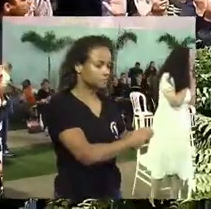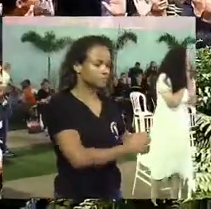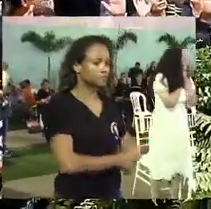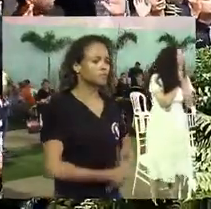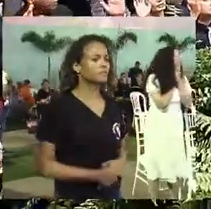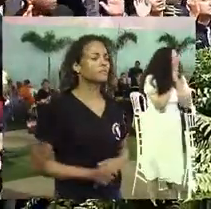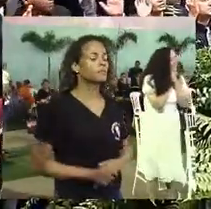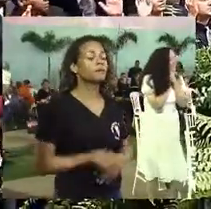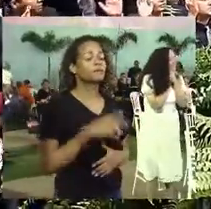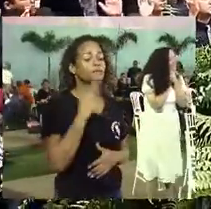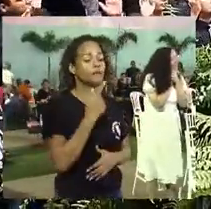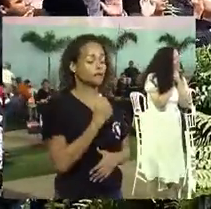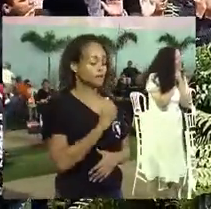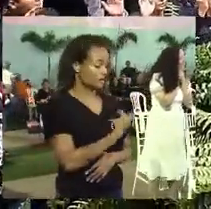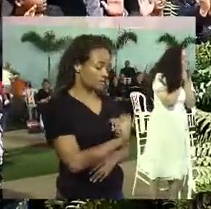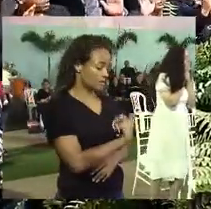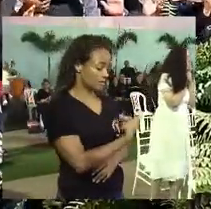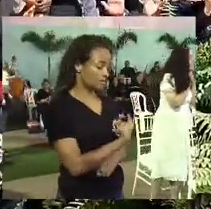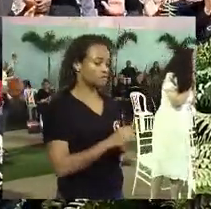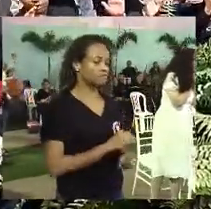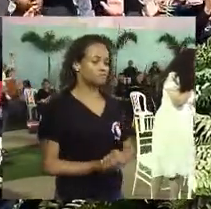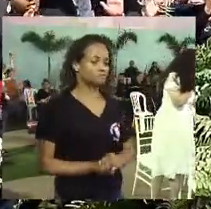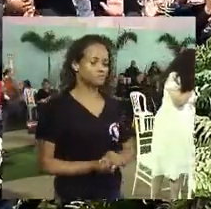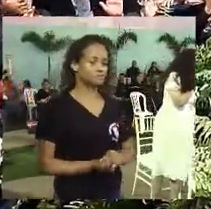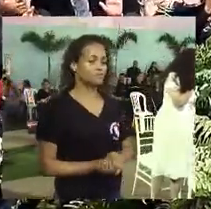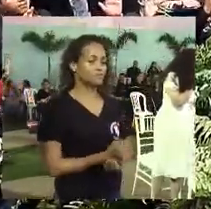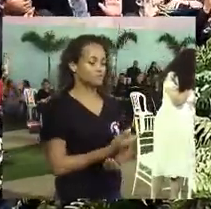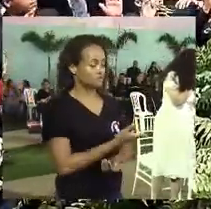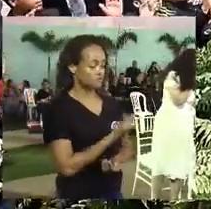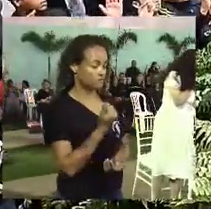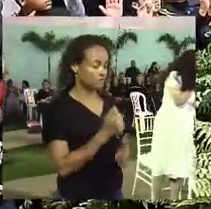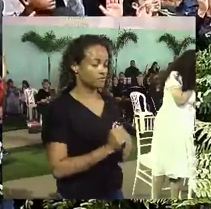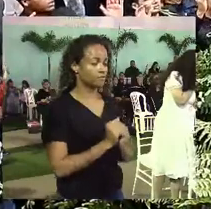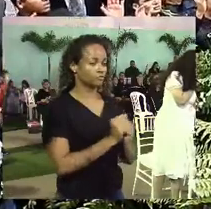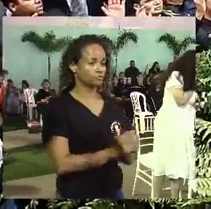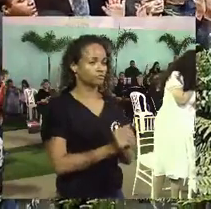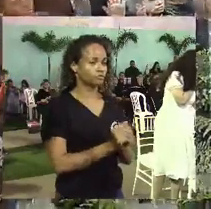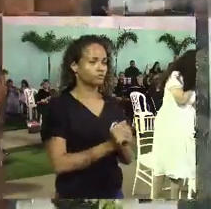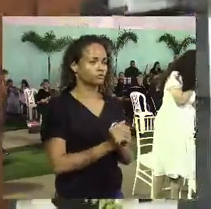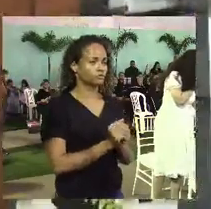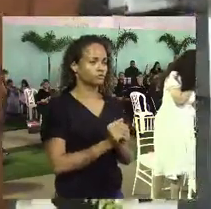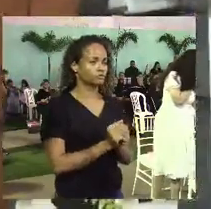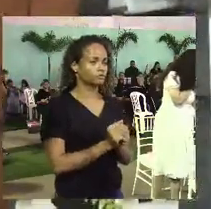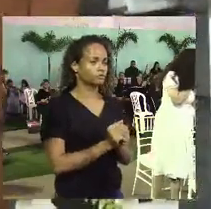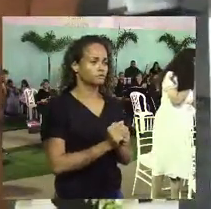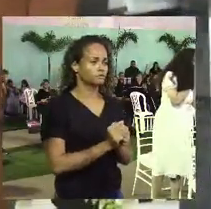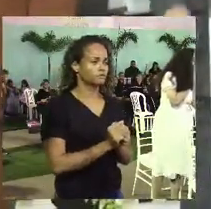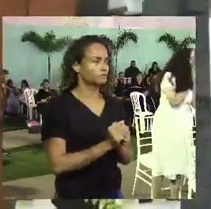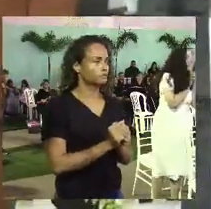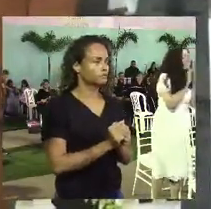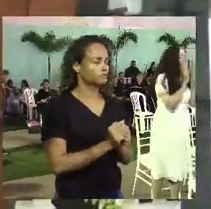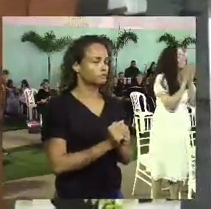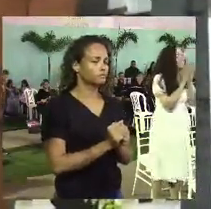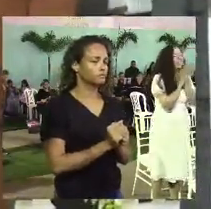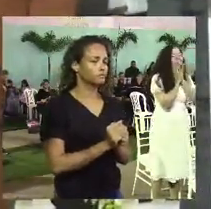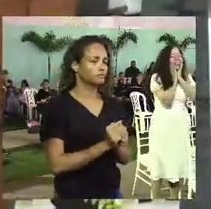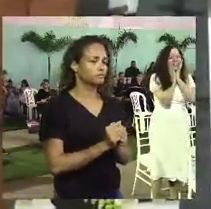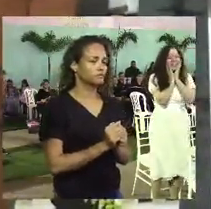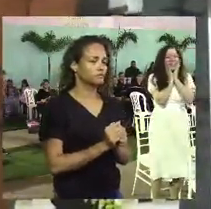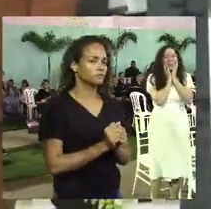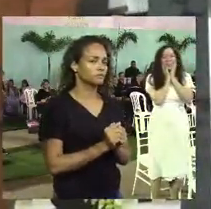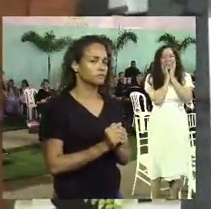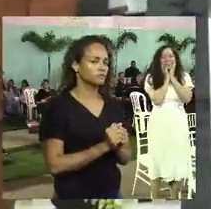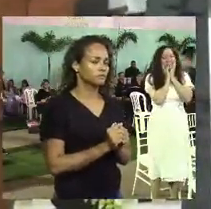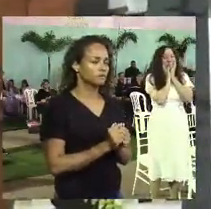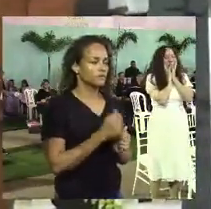desliga com ele diga eu e você que vamos tudo que é ligar na terra ligado aonde no céu então